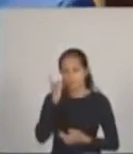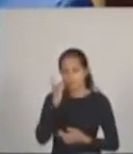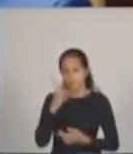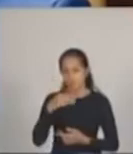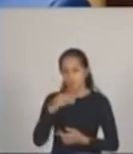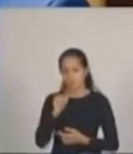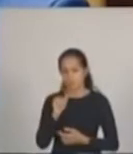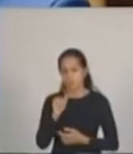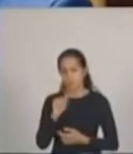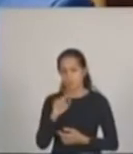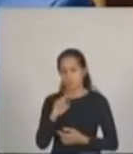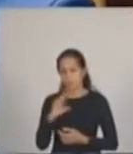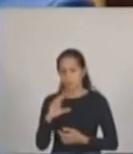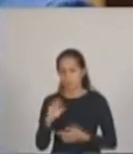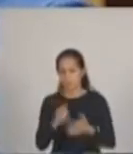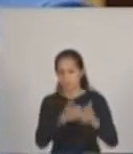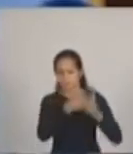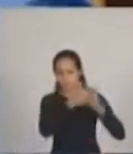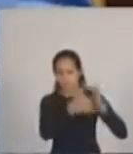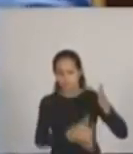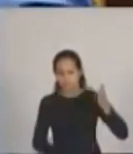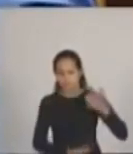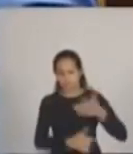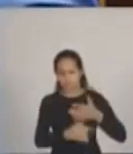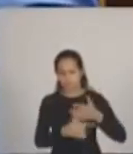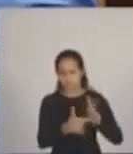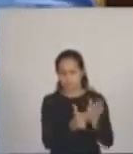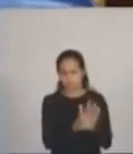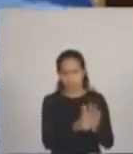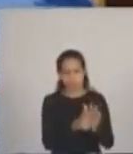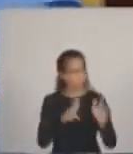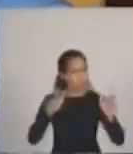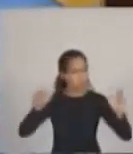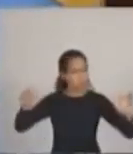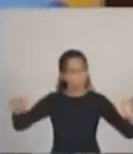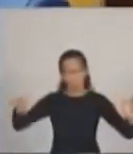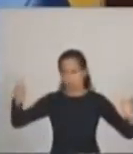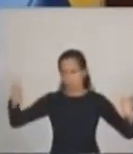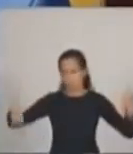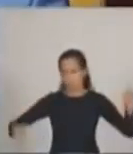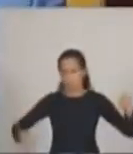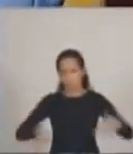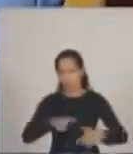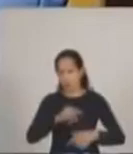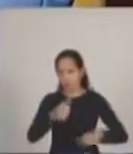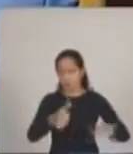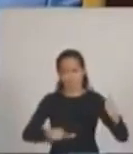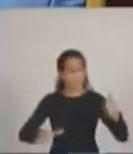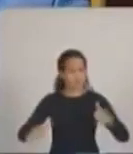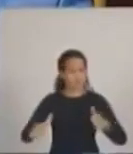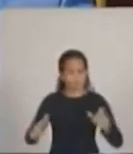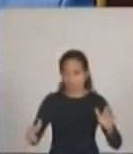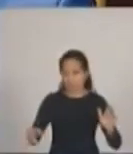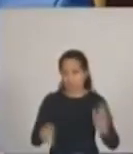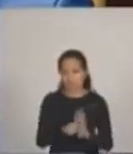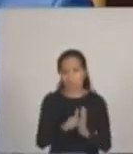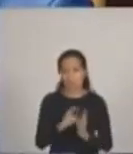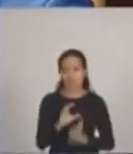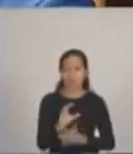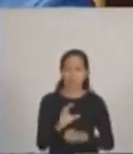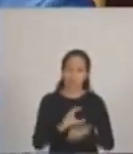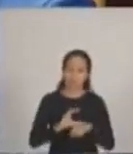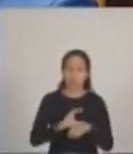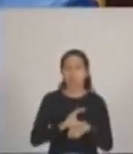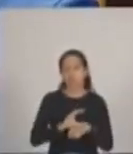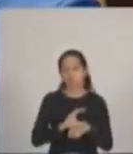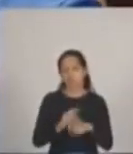colocou no papel é exatamente o que ele falou. Que ele não vai fazer análise de constitucionalidade em relação à